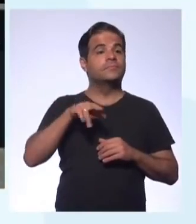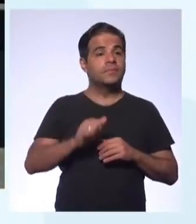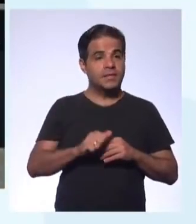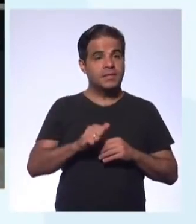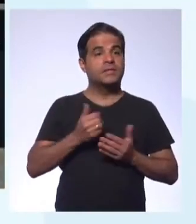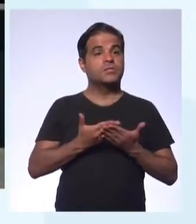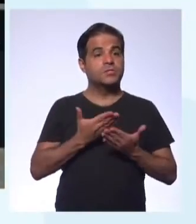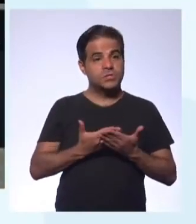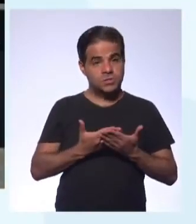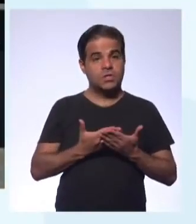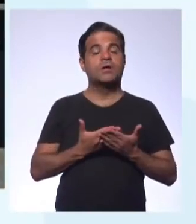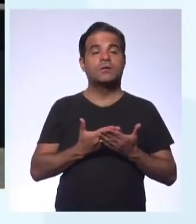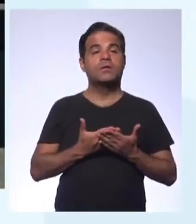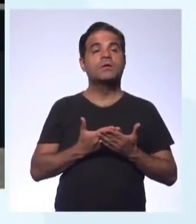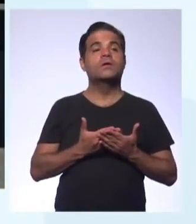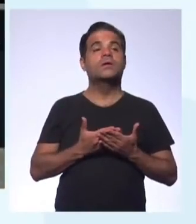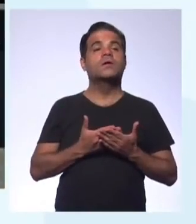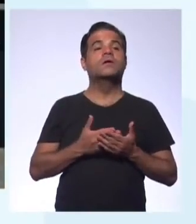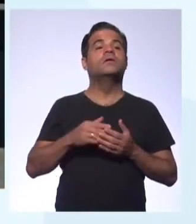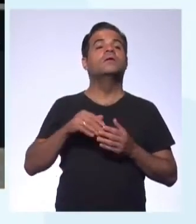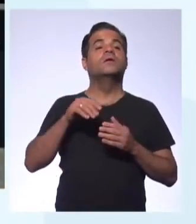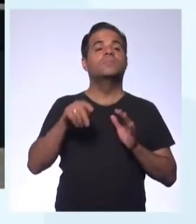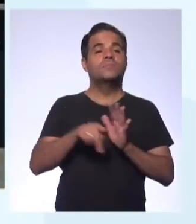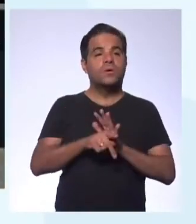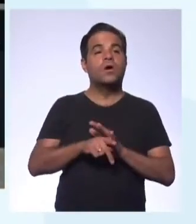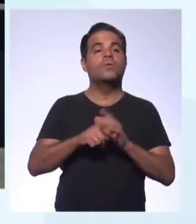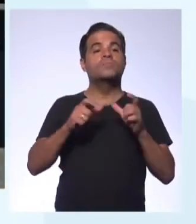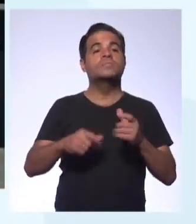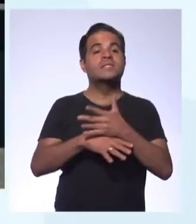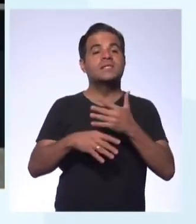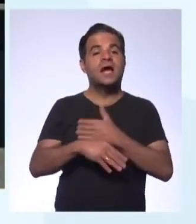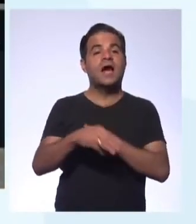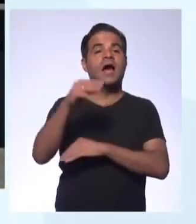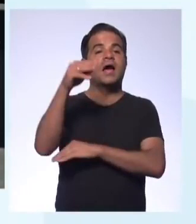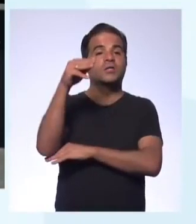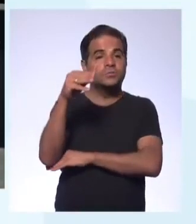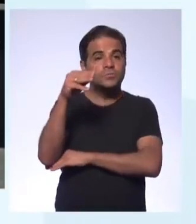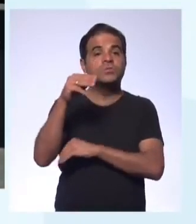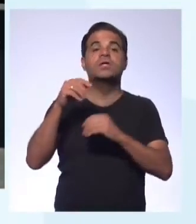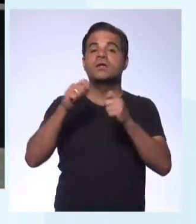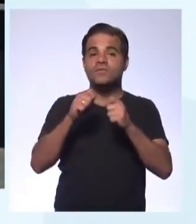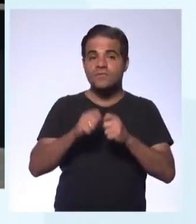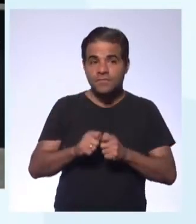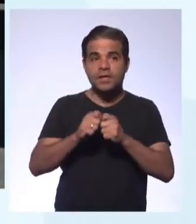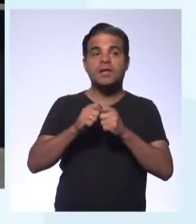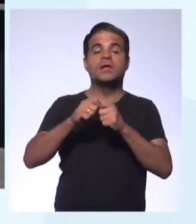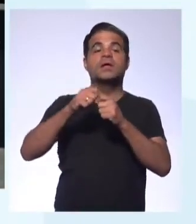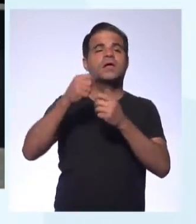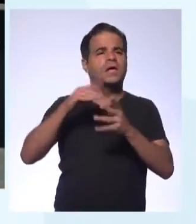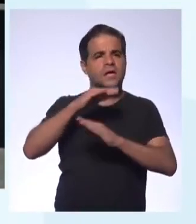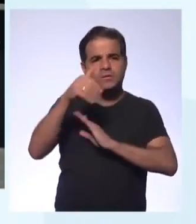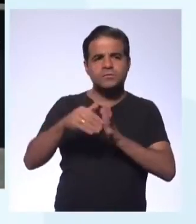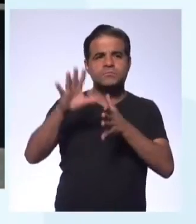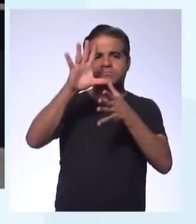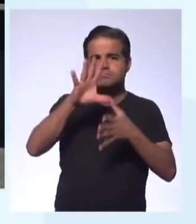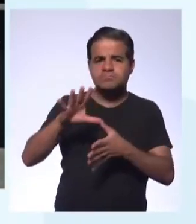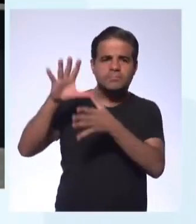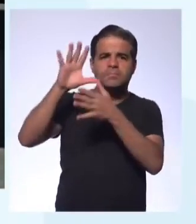Escola Estadual Professor Firmino Ladeira, de Mogi das Cruzes. Ele fez o mapa mental aí do Alexandre Grande, fez a